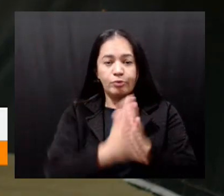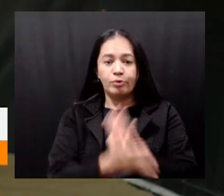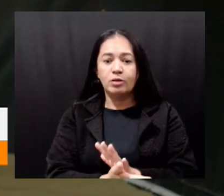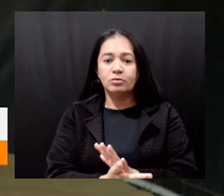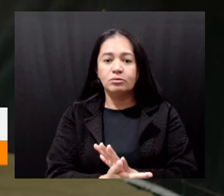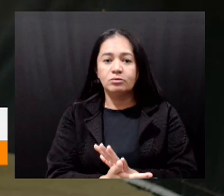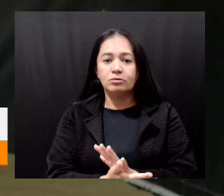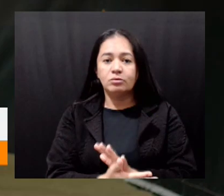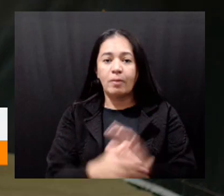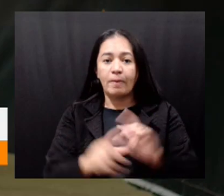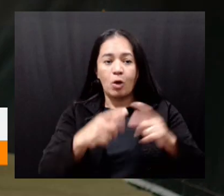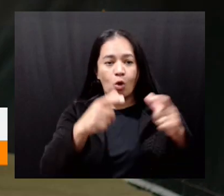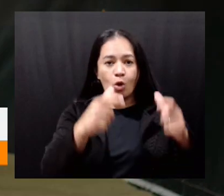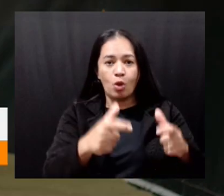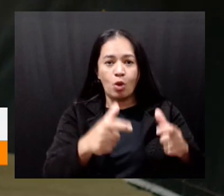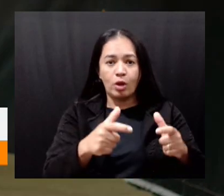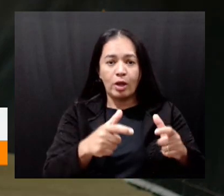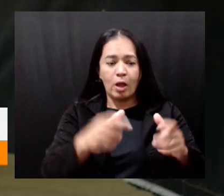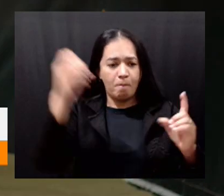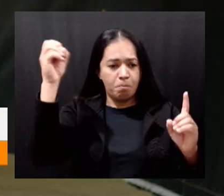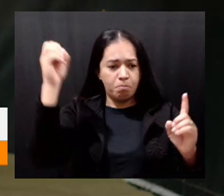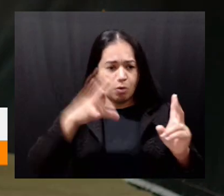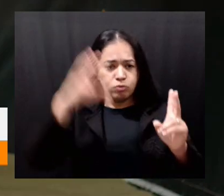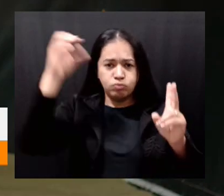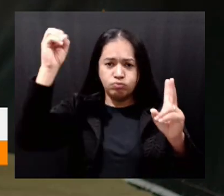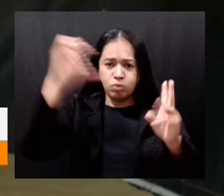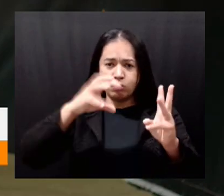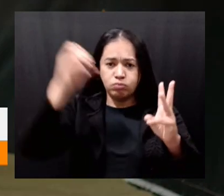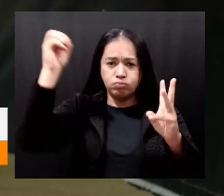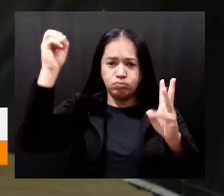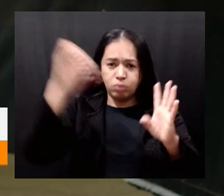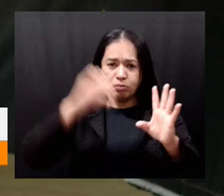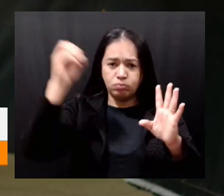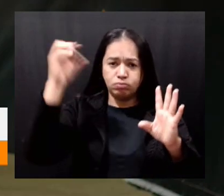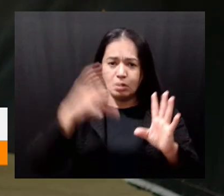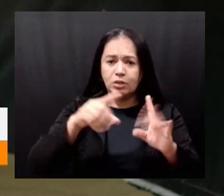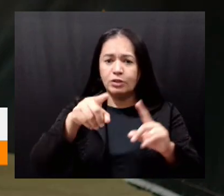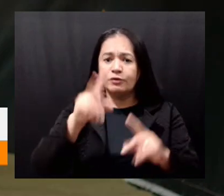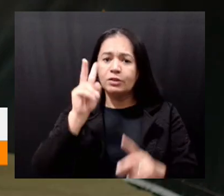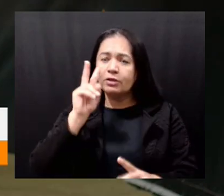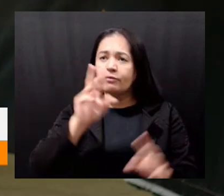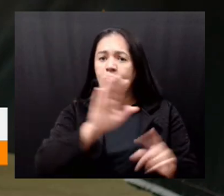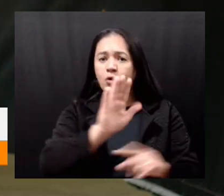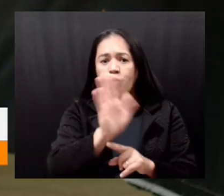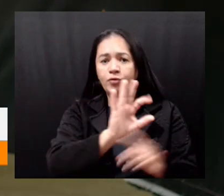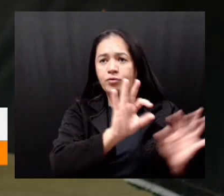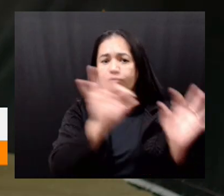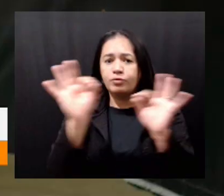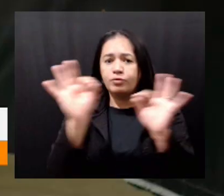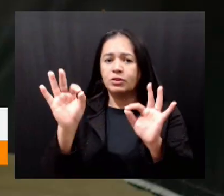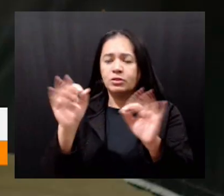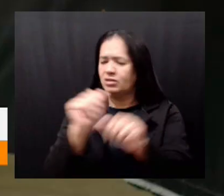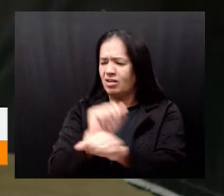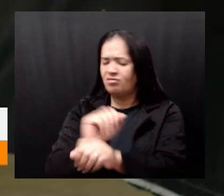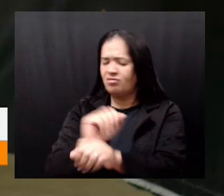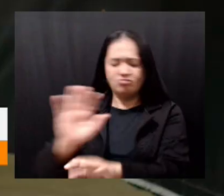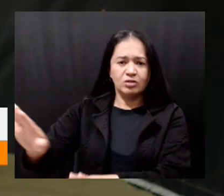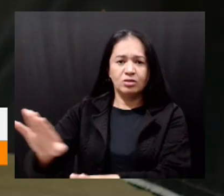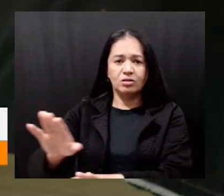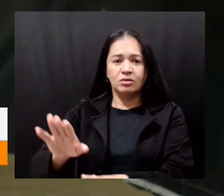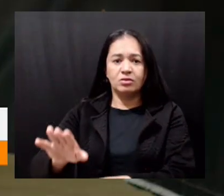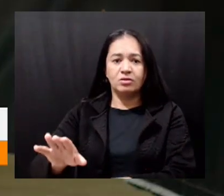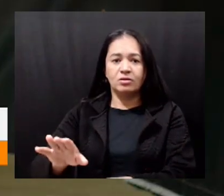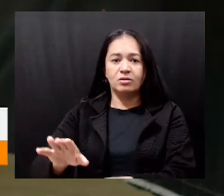está sendo bombardeado e continua, e as pessoas estão correndo, e você está vendo esse vídeo. E aí você fala, não, vou parar de ver. Não, você não fala isso. Você